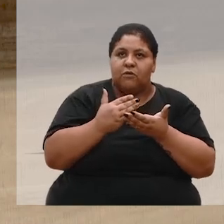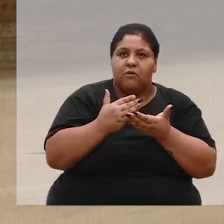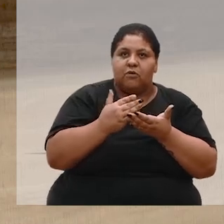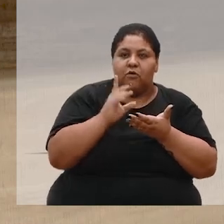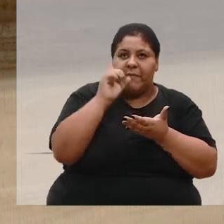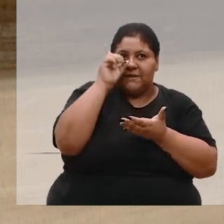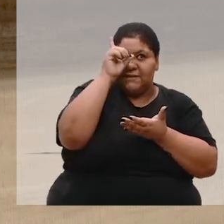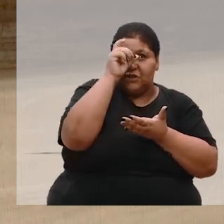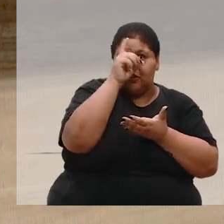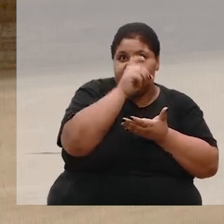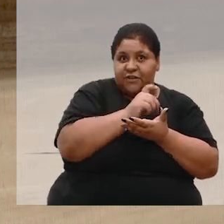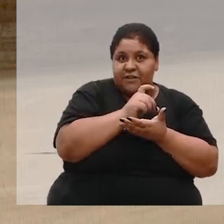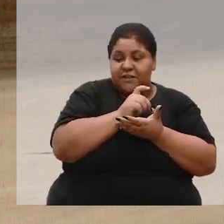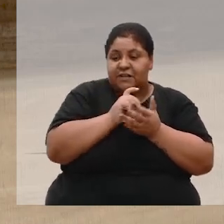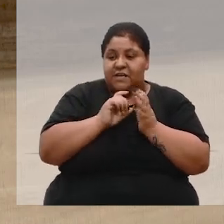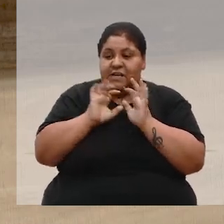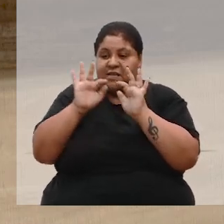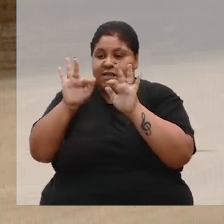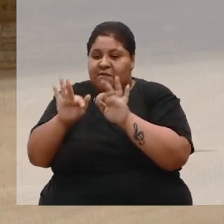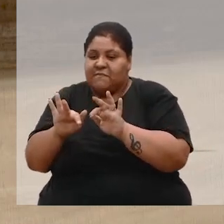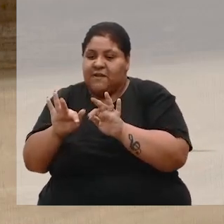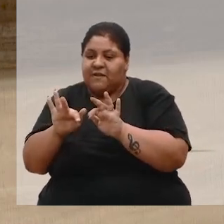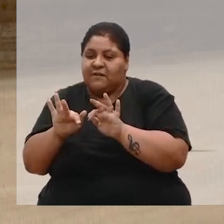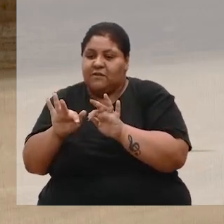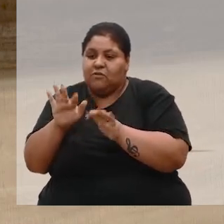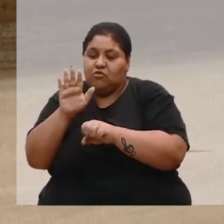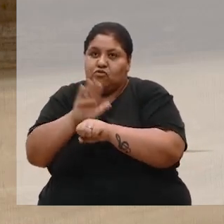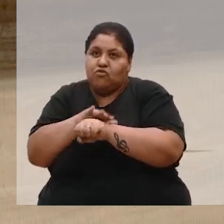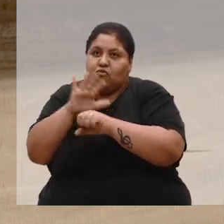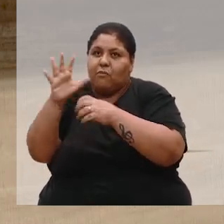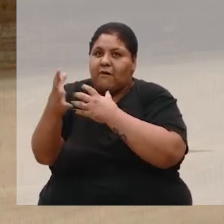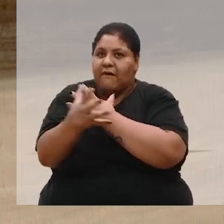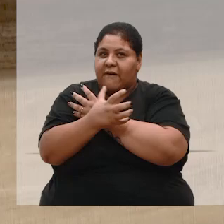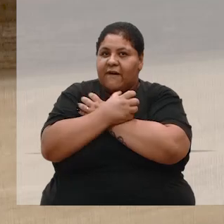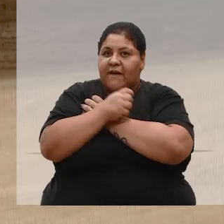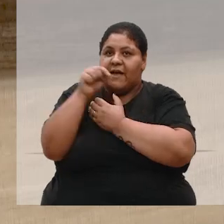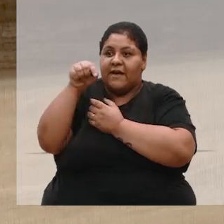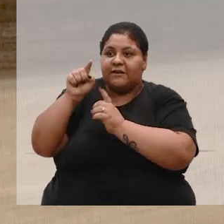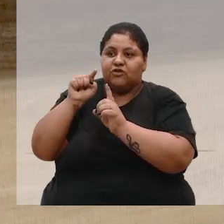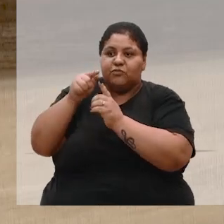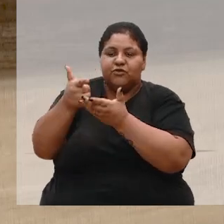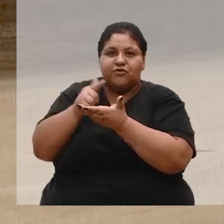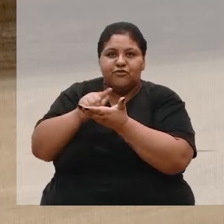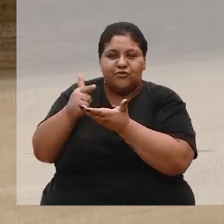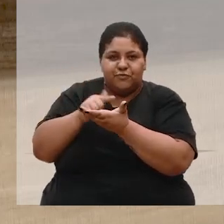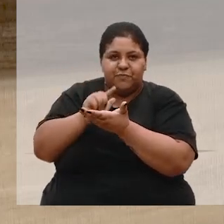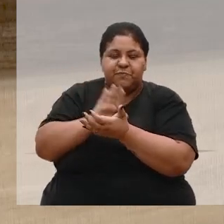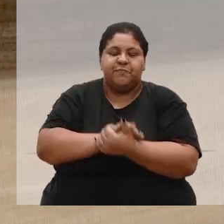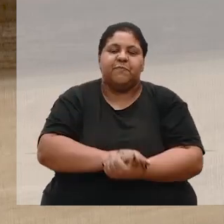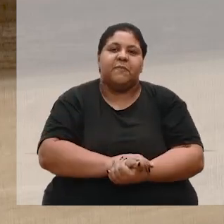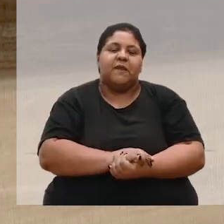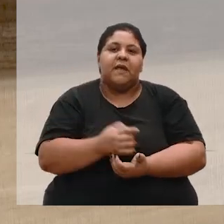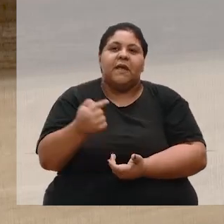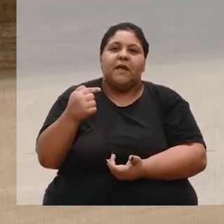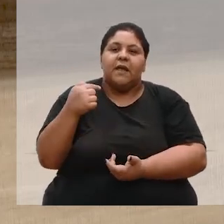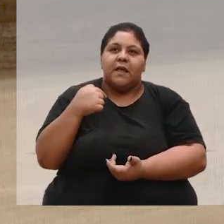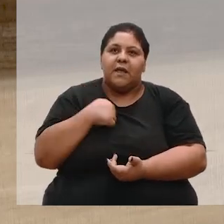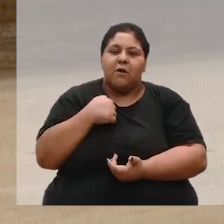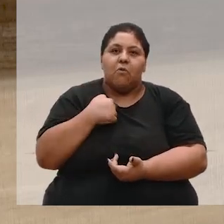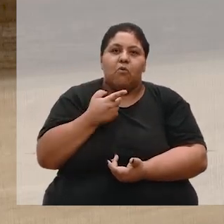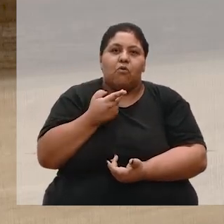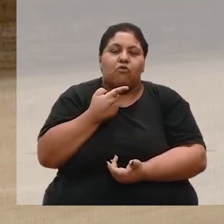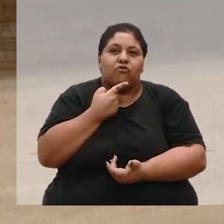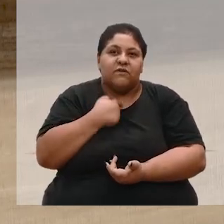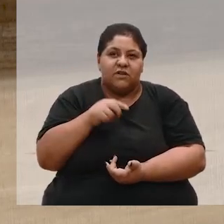termina num momento um pouco mais acolhedor. A obra se propõe a isso. Eu gostaria de pegar essa ilustração aqui emblemática,